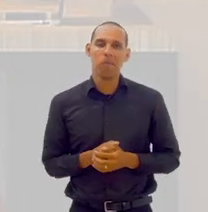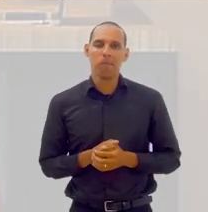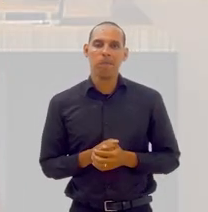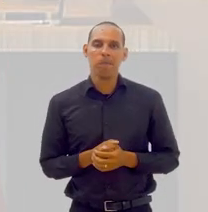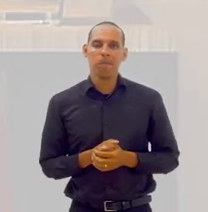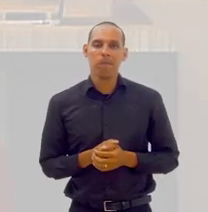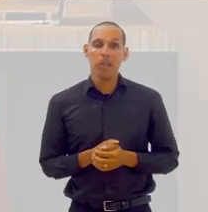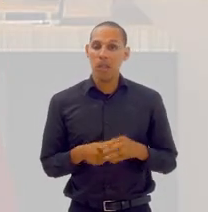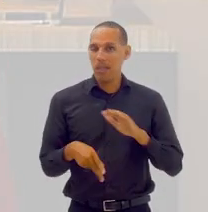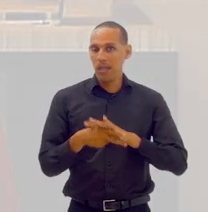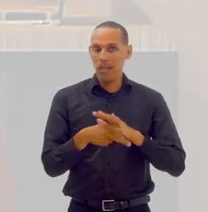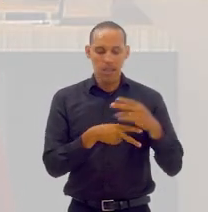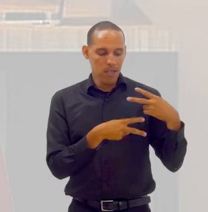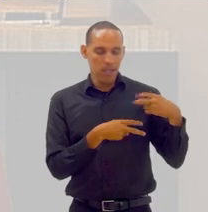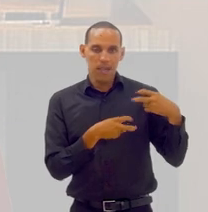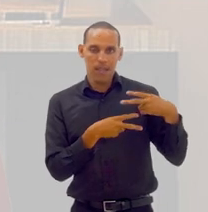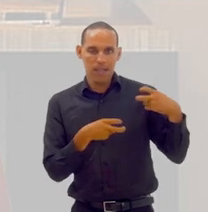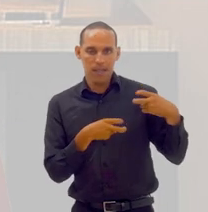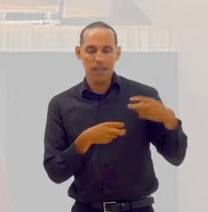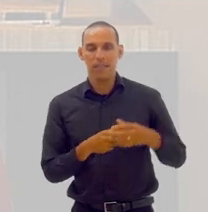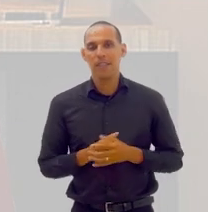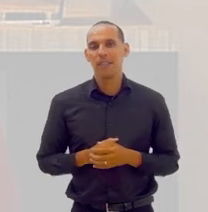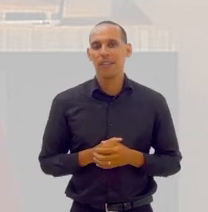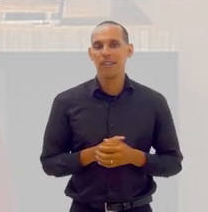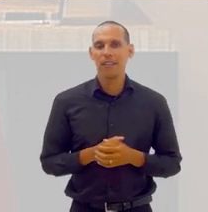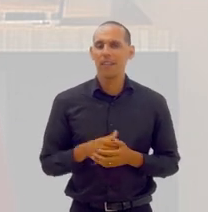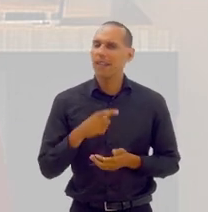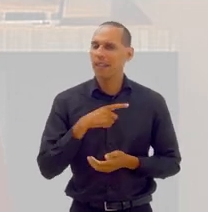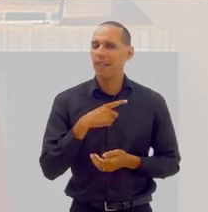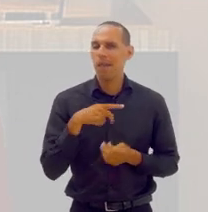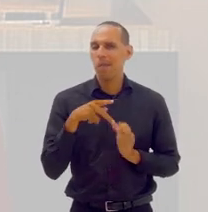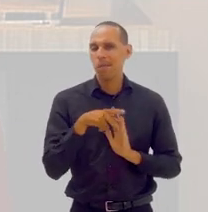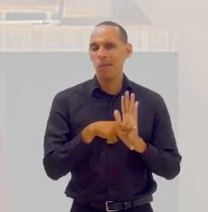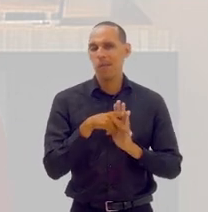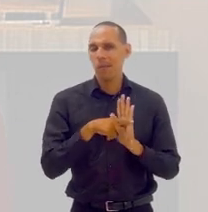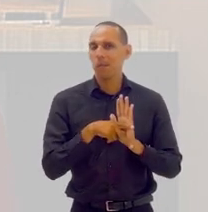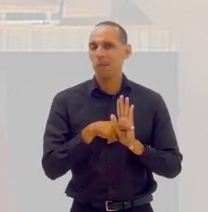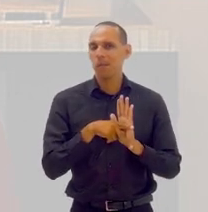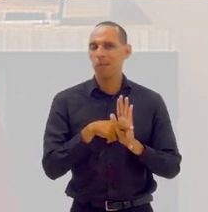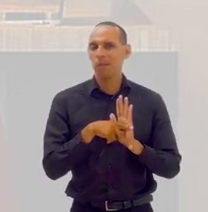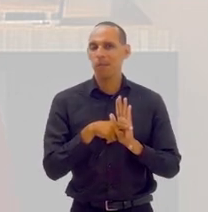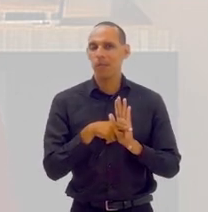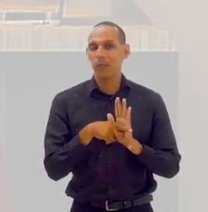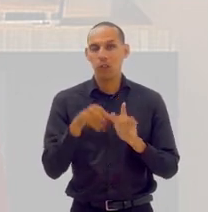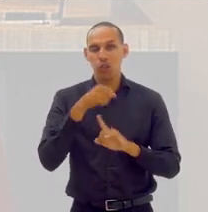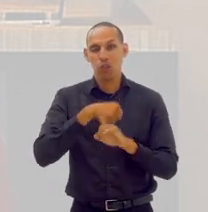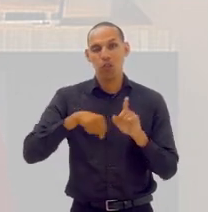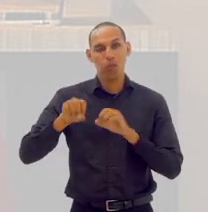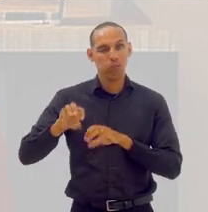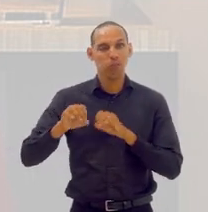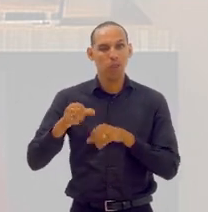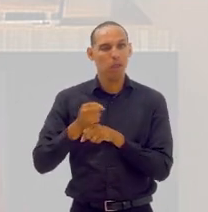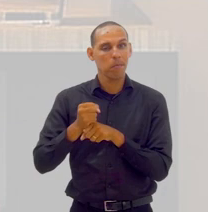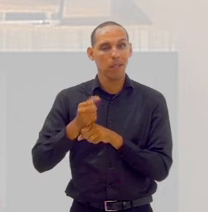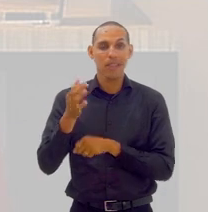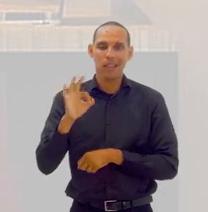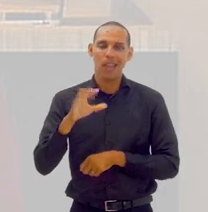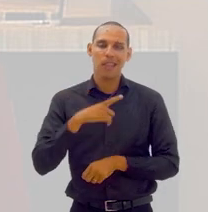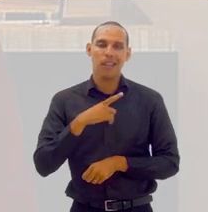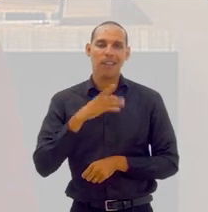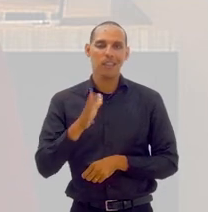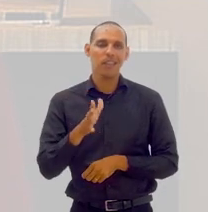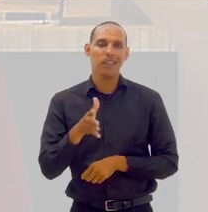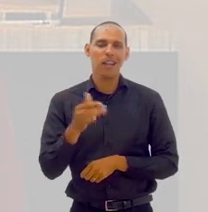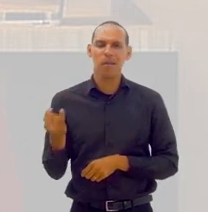caso da Petrobras Sinfônica, já existe um projeto socioeducativo há 10 anos,